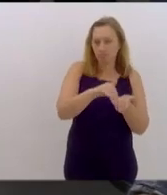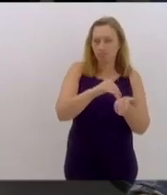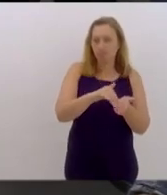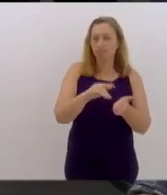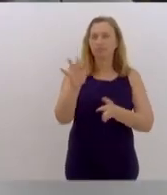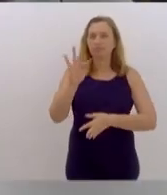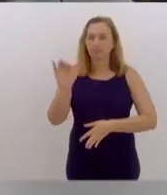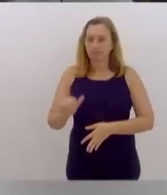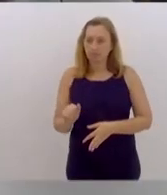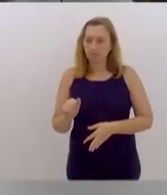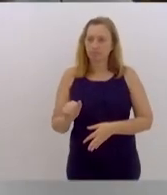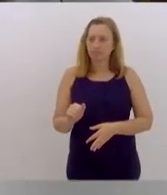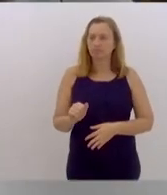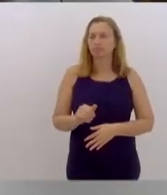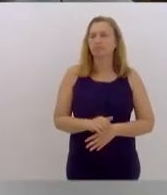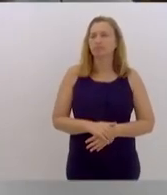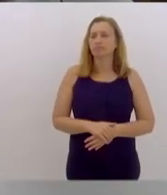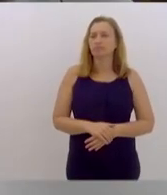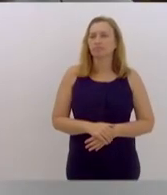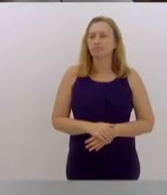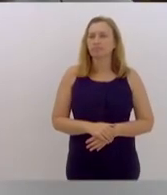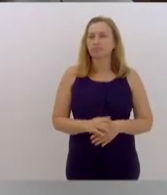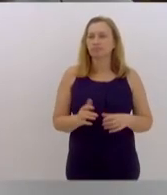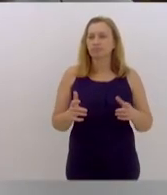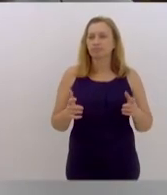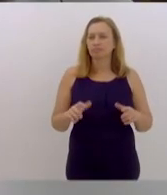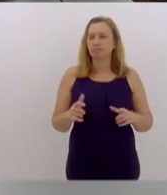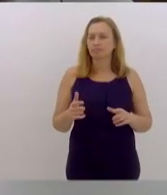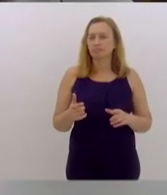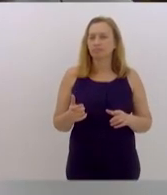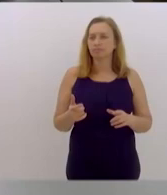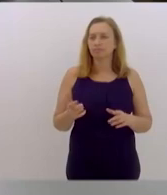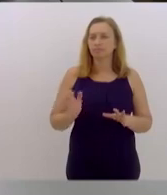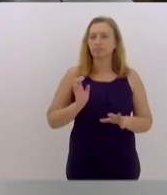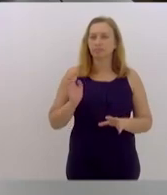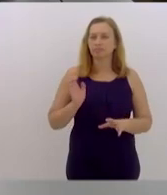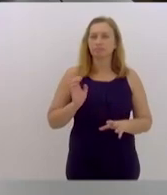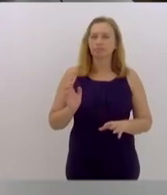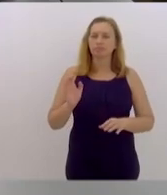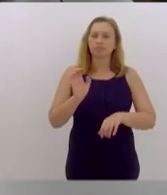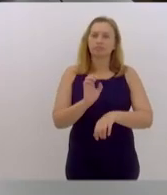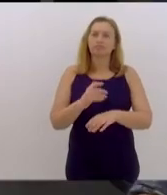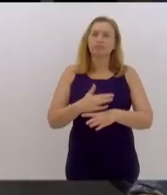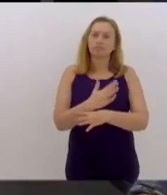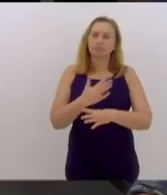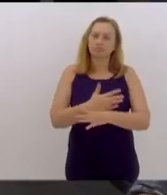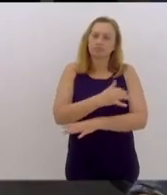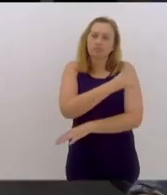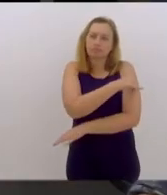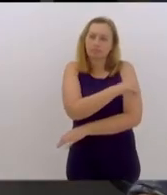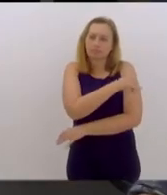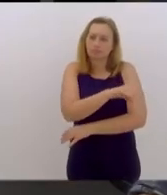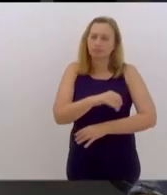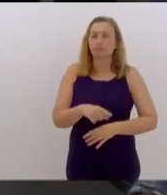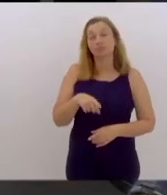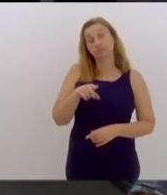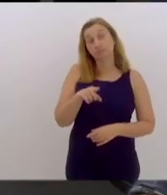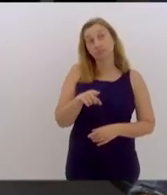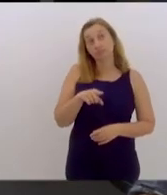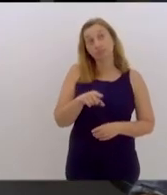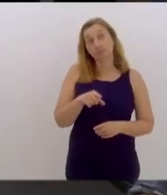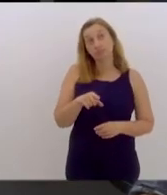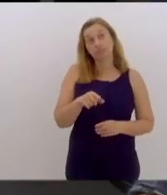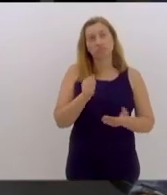de fazenda na parte mais lucrativa da cidade do Rio de Janeiro embora fosse lá um